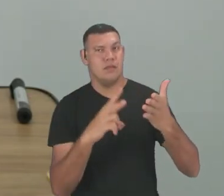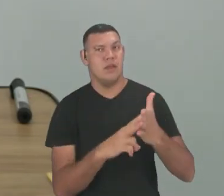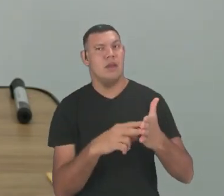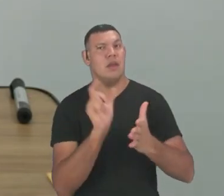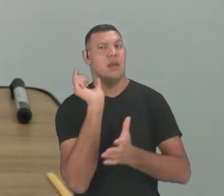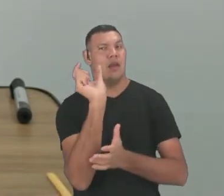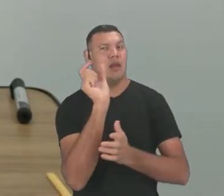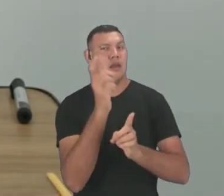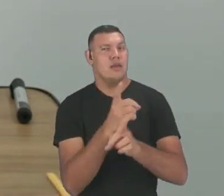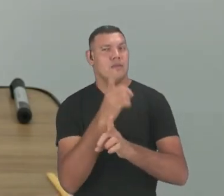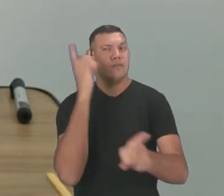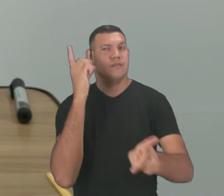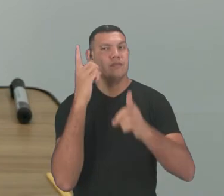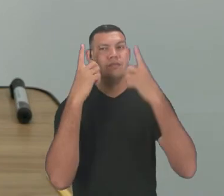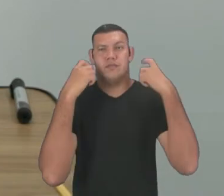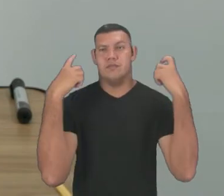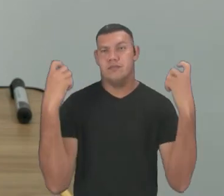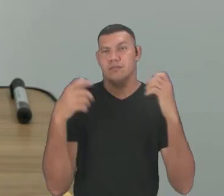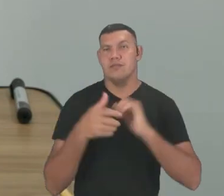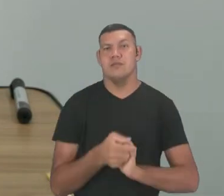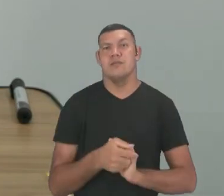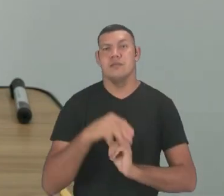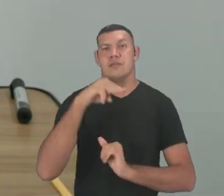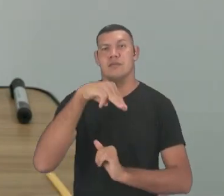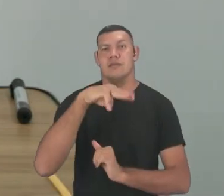descobrimos os sons menininha